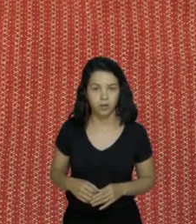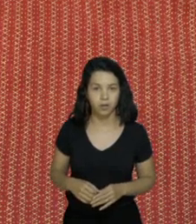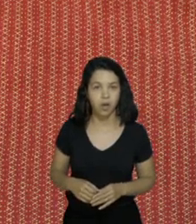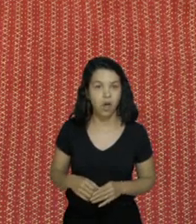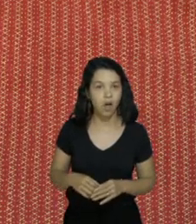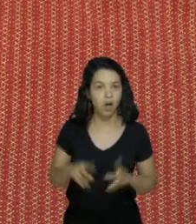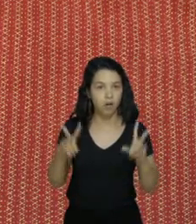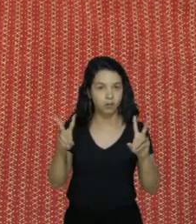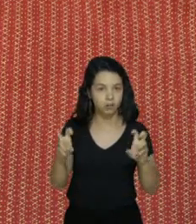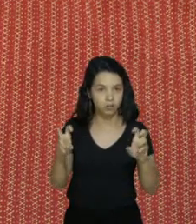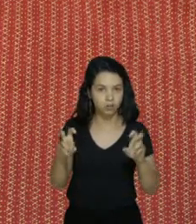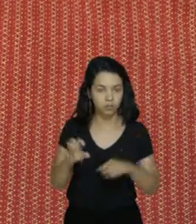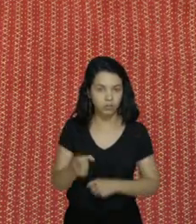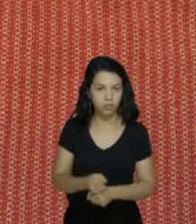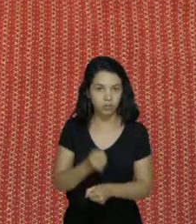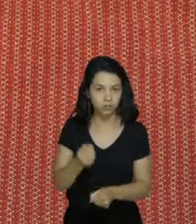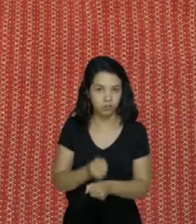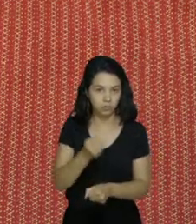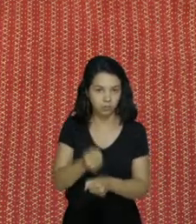civil,